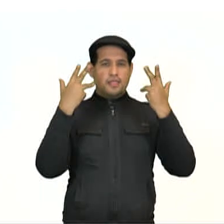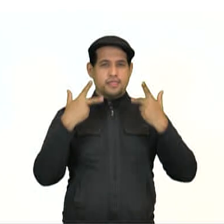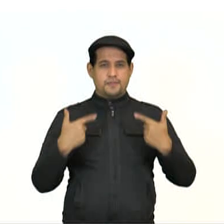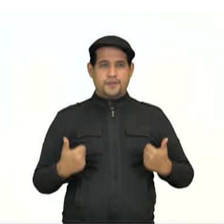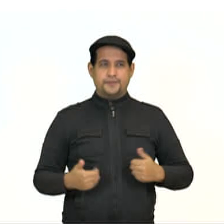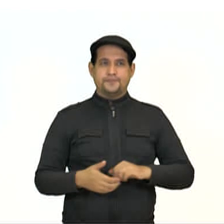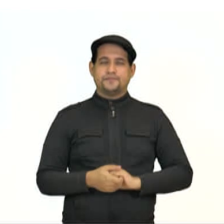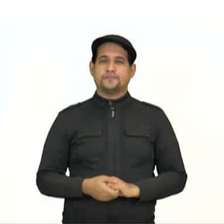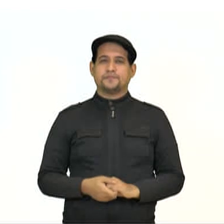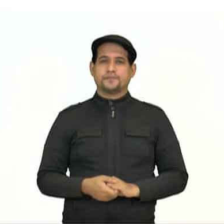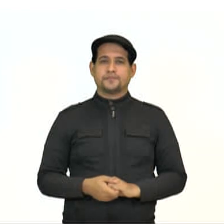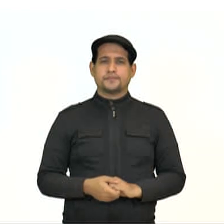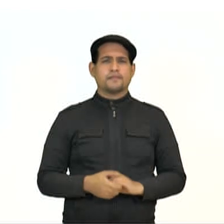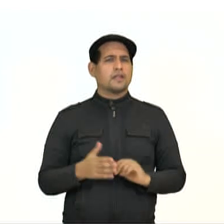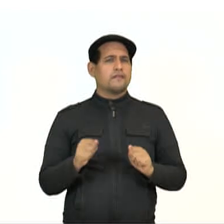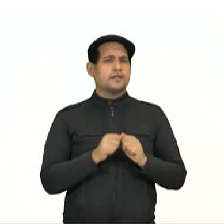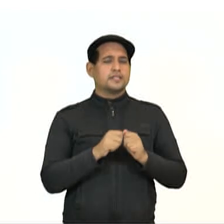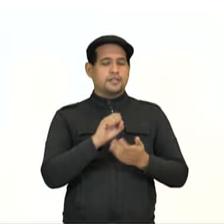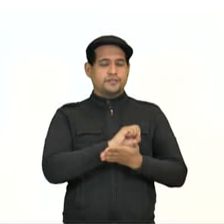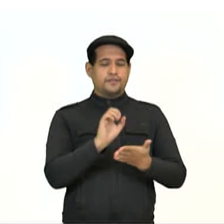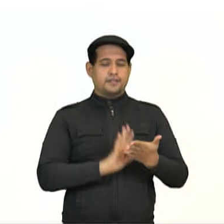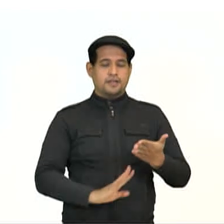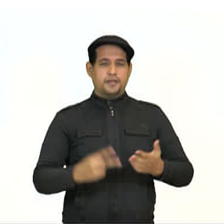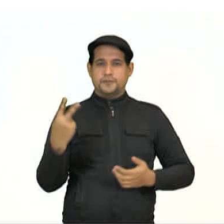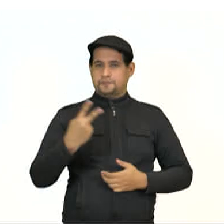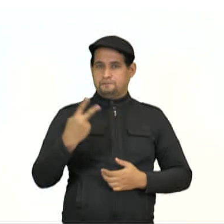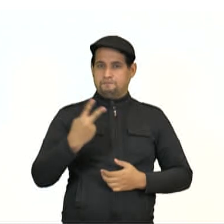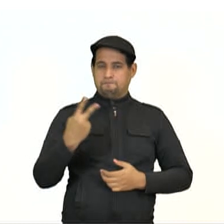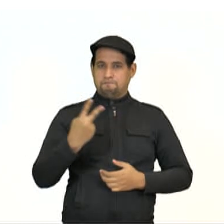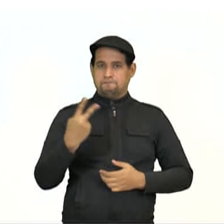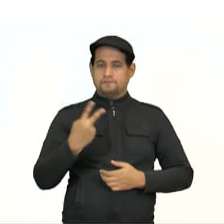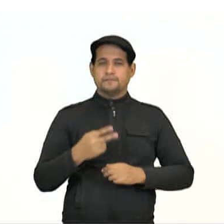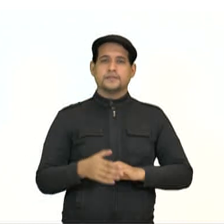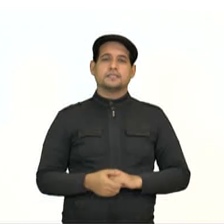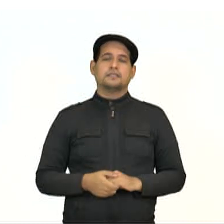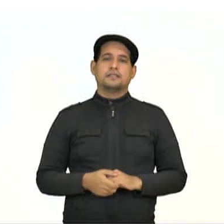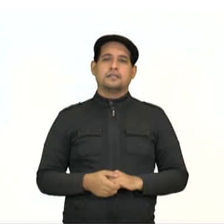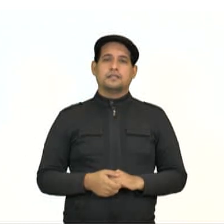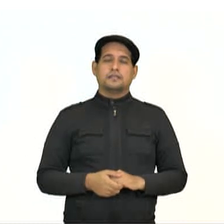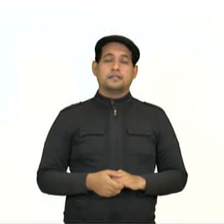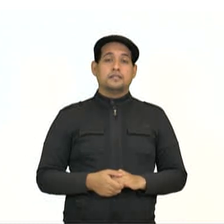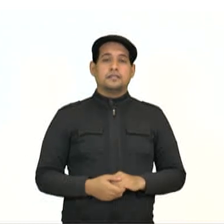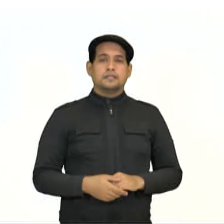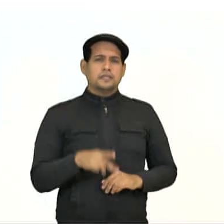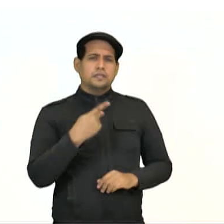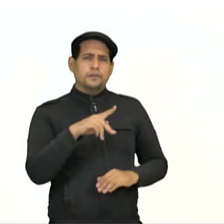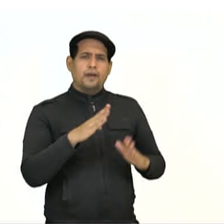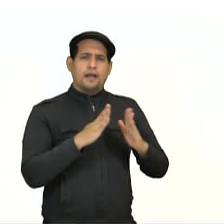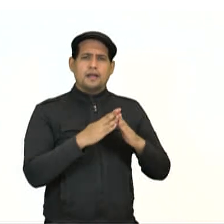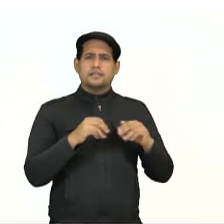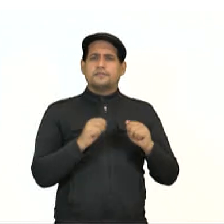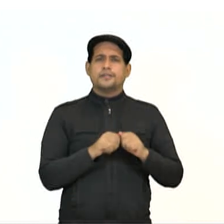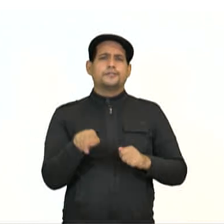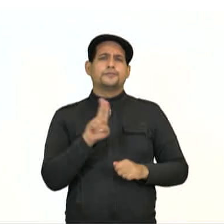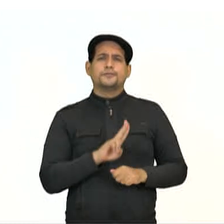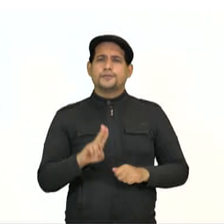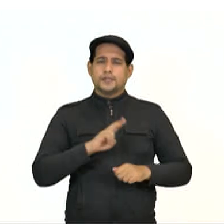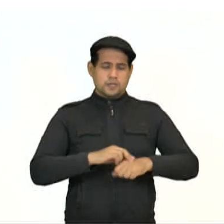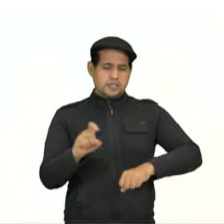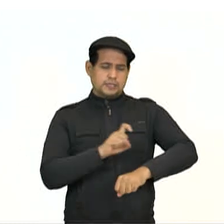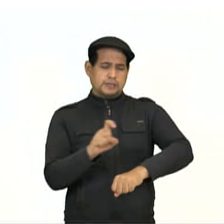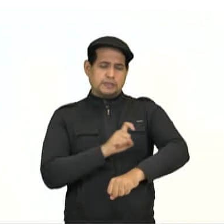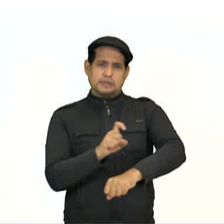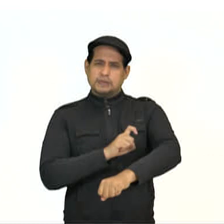Espécies. Então vamos aí para a nossa segunda atividade. Na sua casa se faz uso de